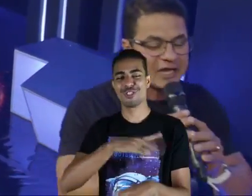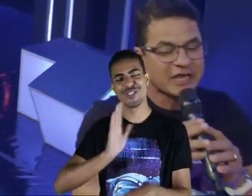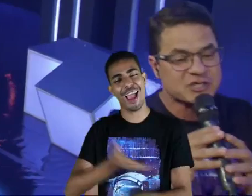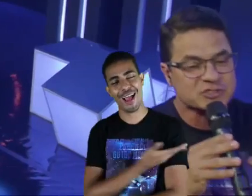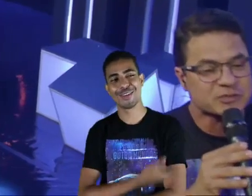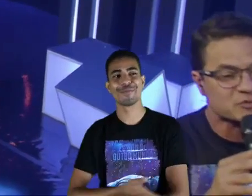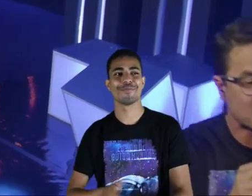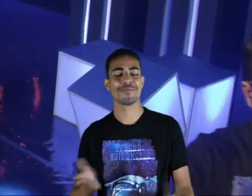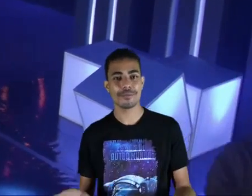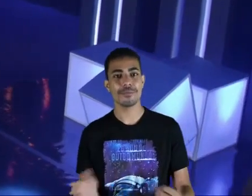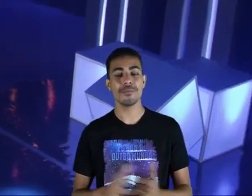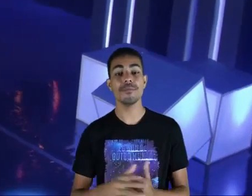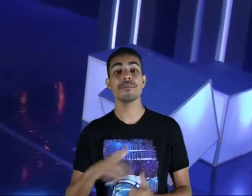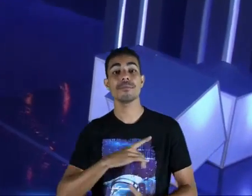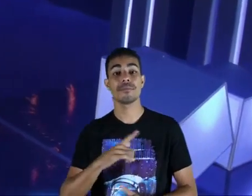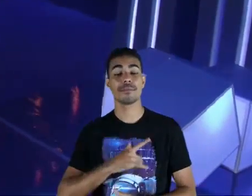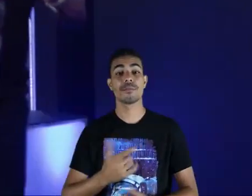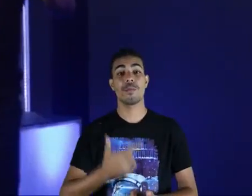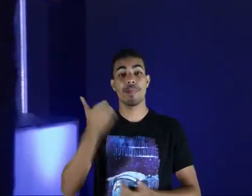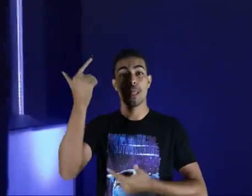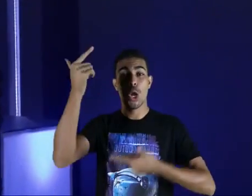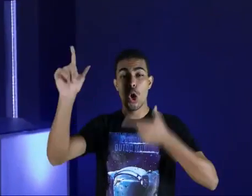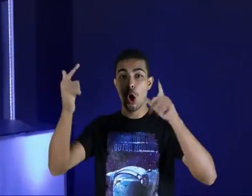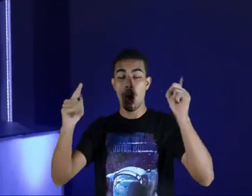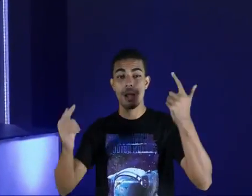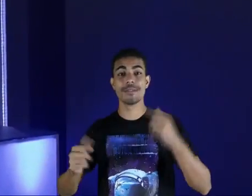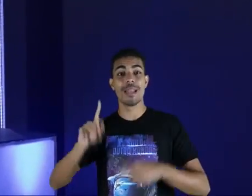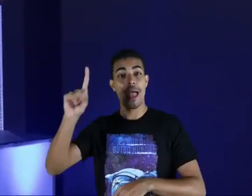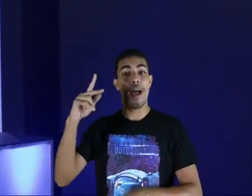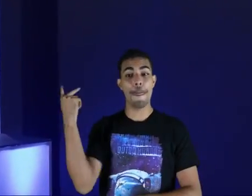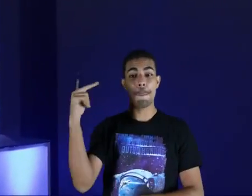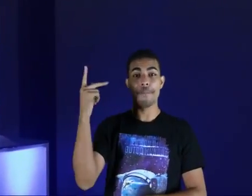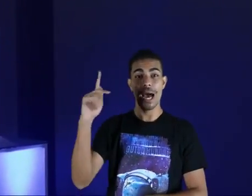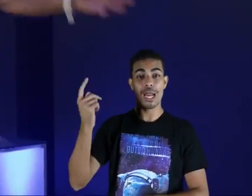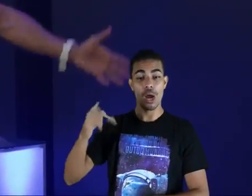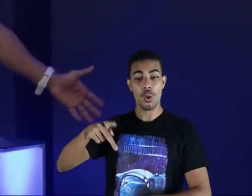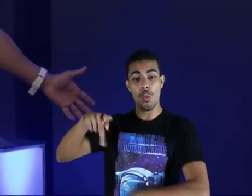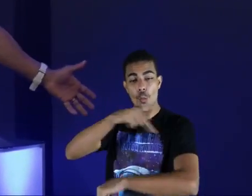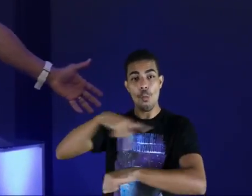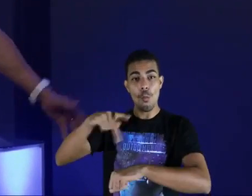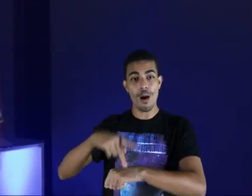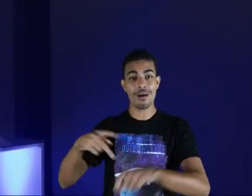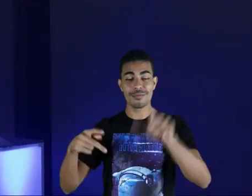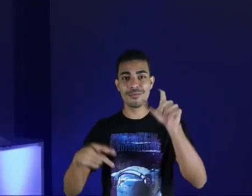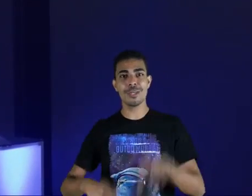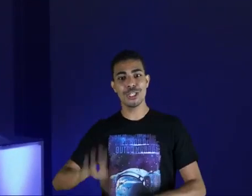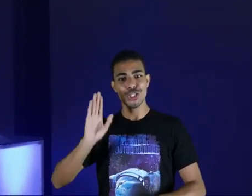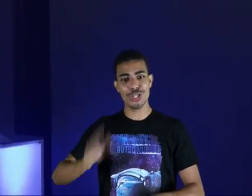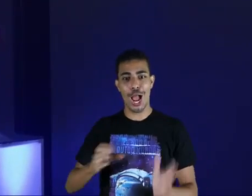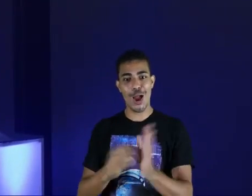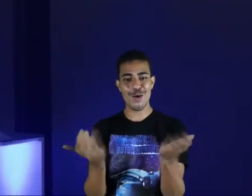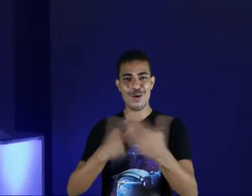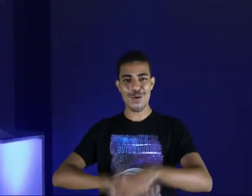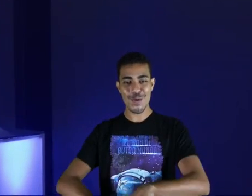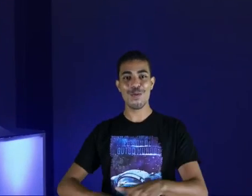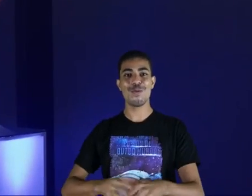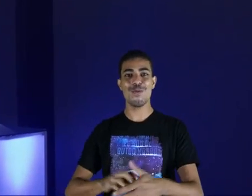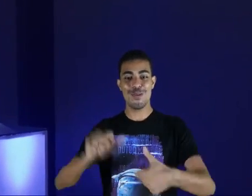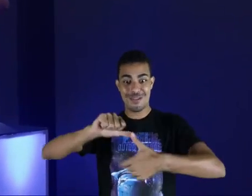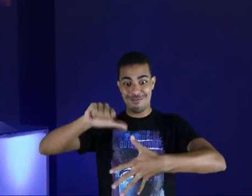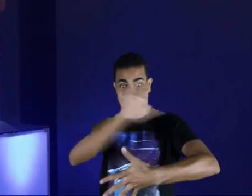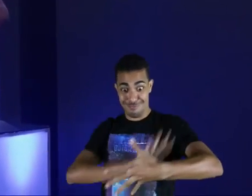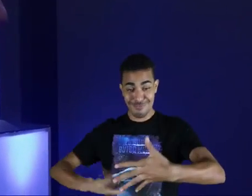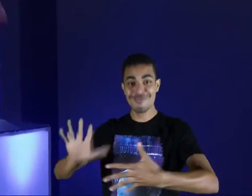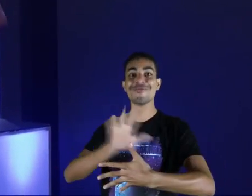só. Aliás, nós temos uma galerinha muito boa do Paraguai presente também, então já virou um concurso internacional. Então se liga,